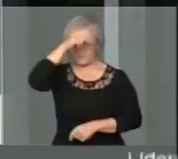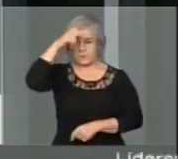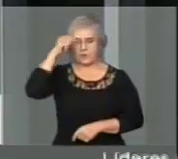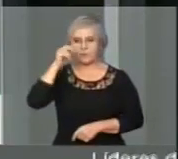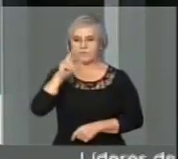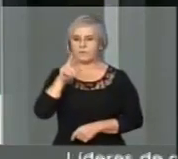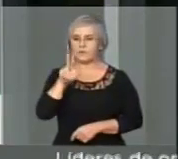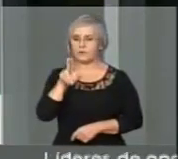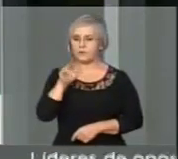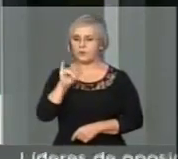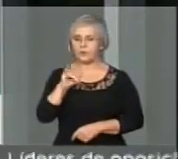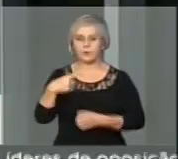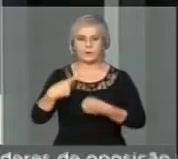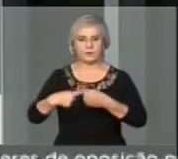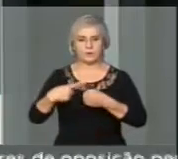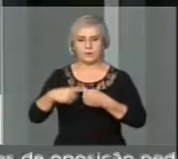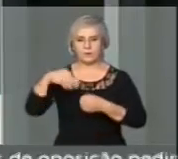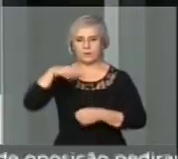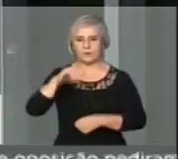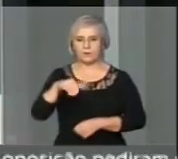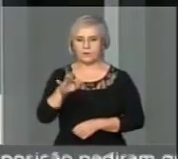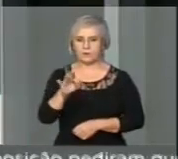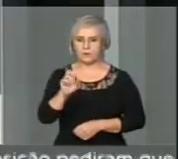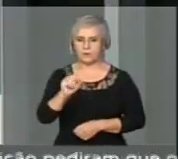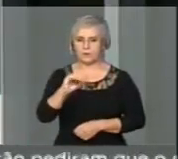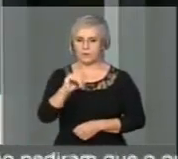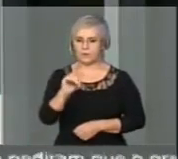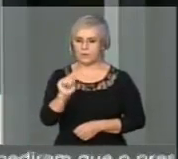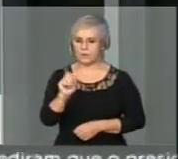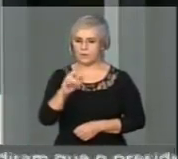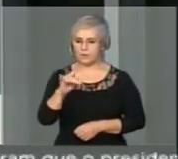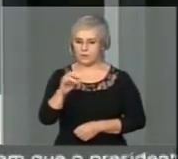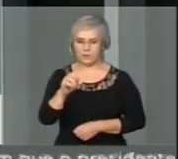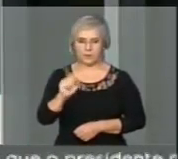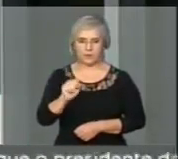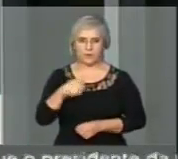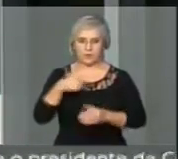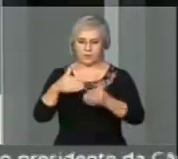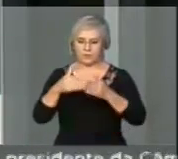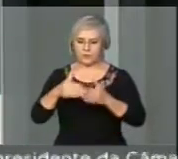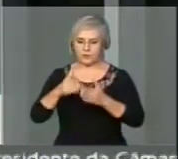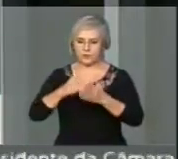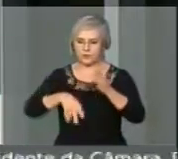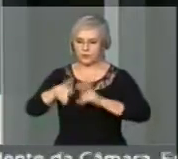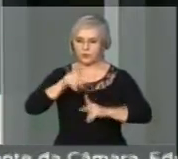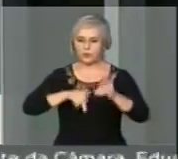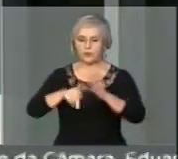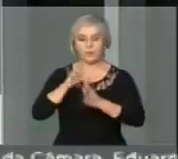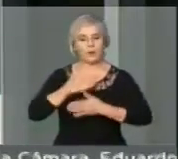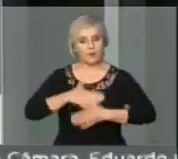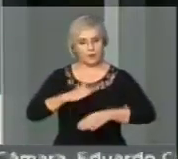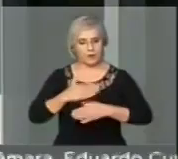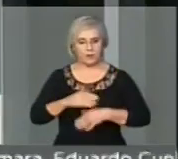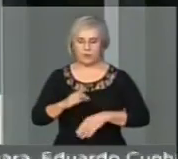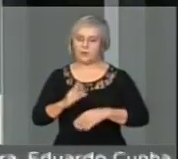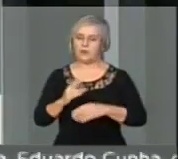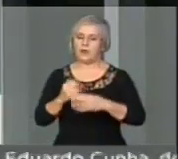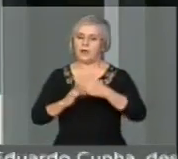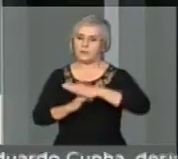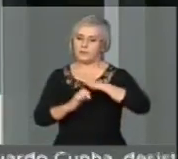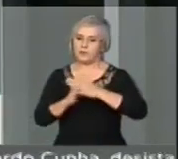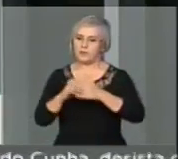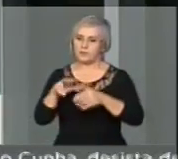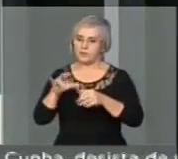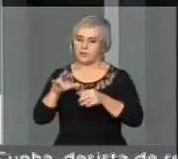Claros e dizer paraa população para ficar tranquila a Elma Moraes a grande empresa que tá fazendo o asfaltamento da nossa cidade que